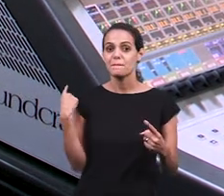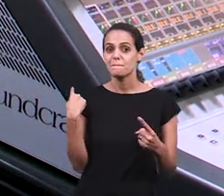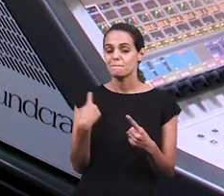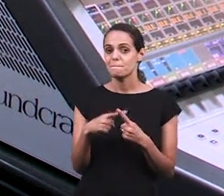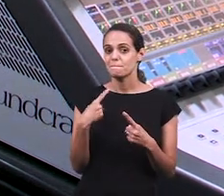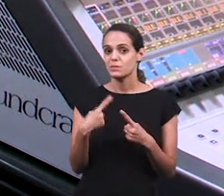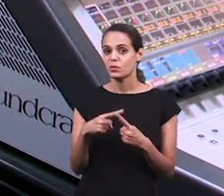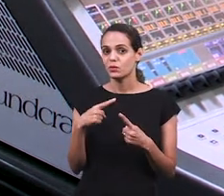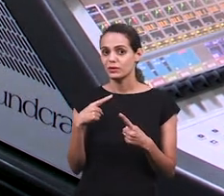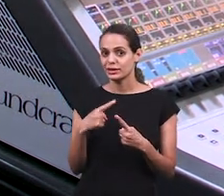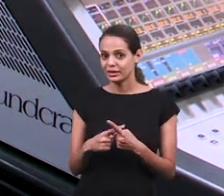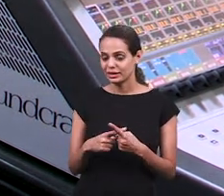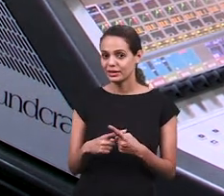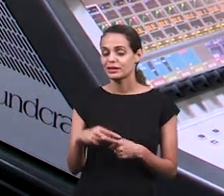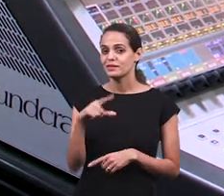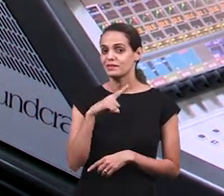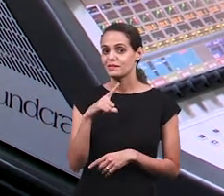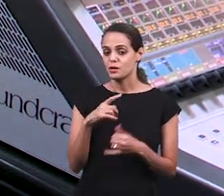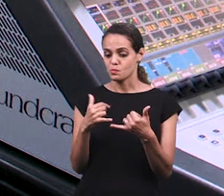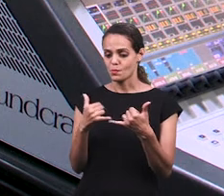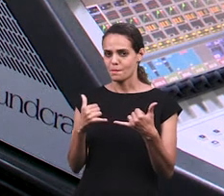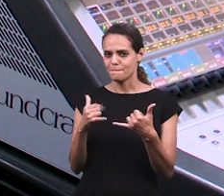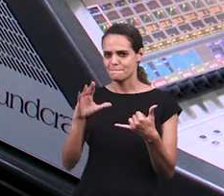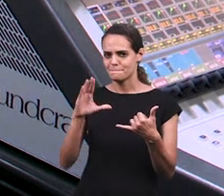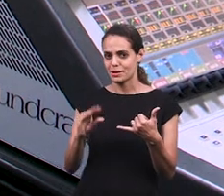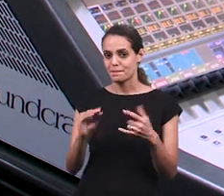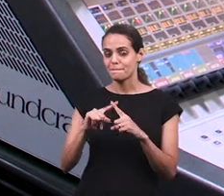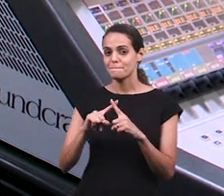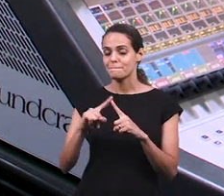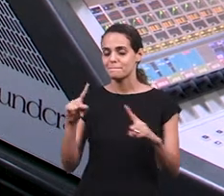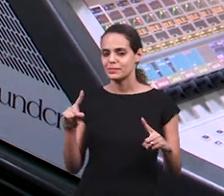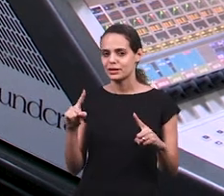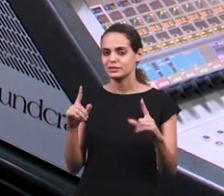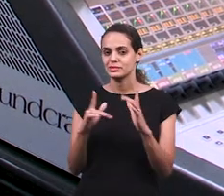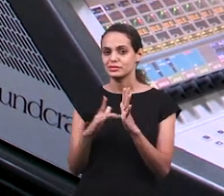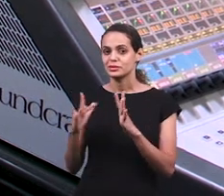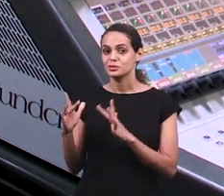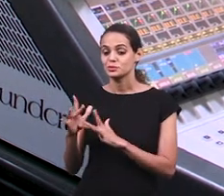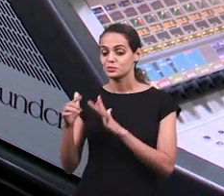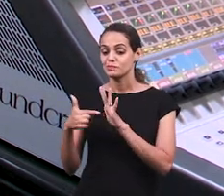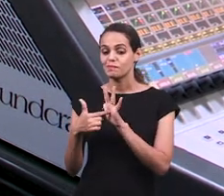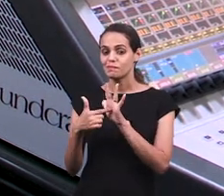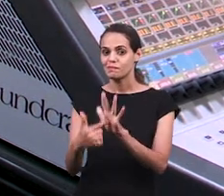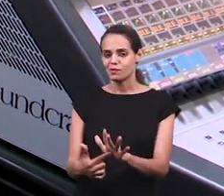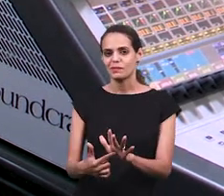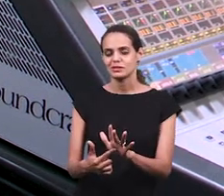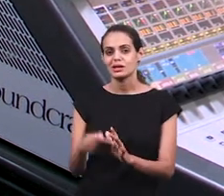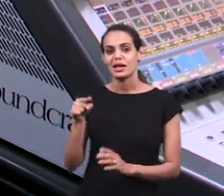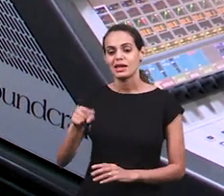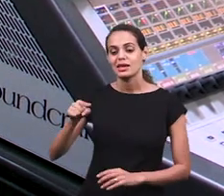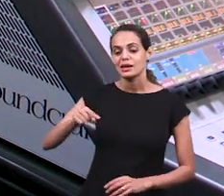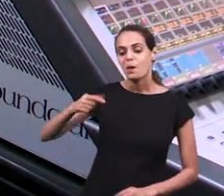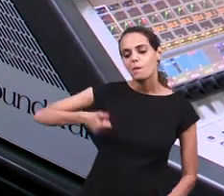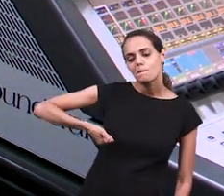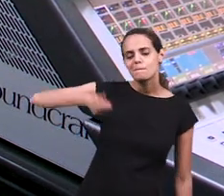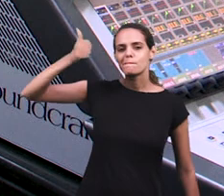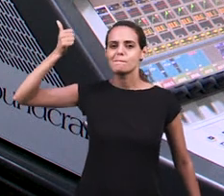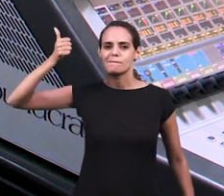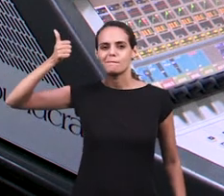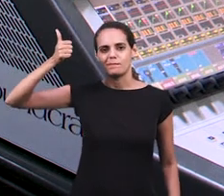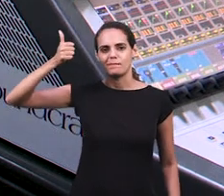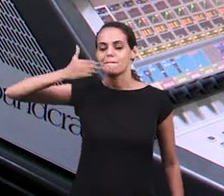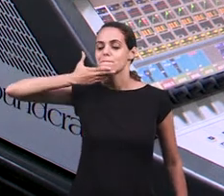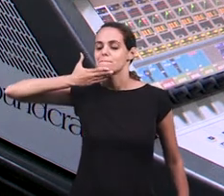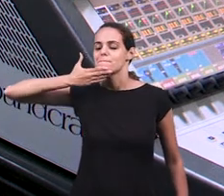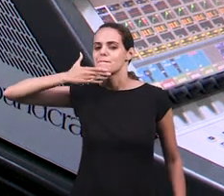com fermento, e o sem fermento é menor. Mas só que a figura do Senhor Jesus é mostrando que ele é o maior pão. Por